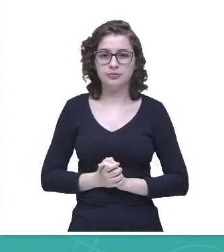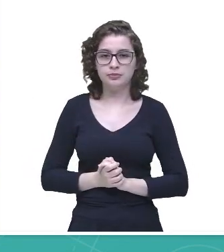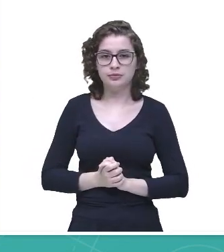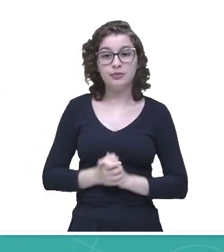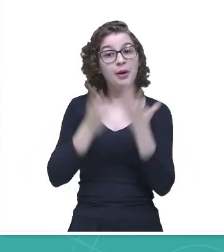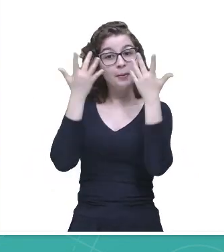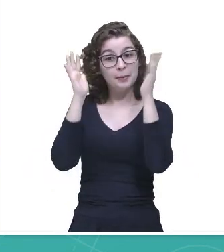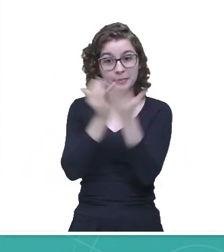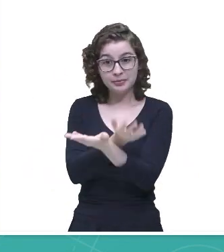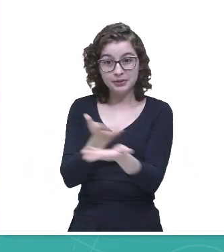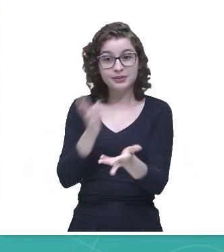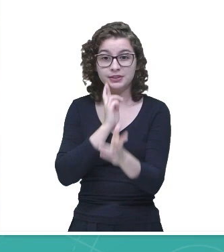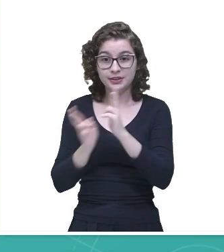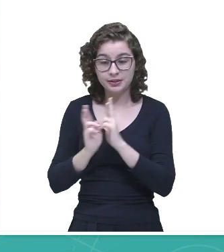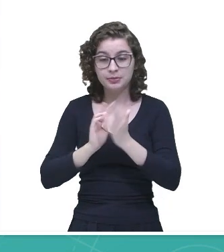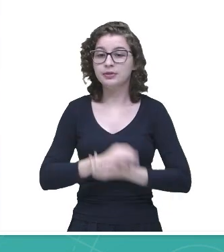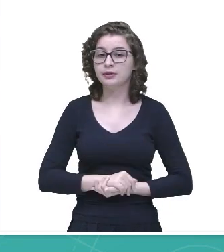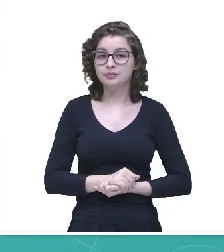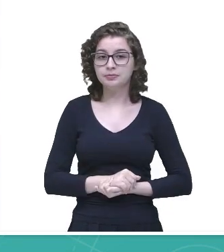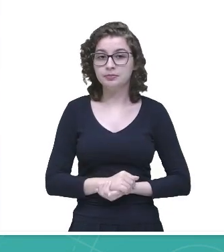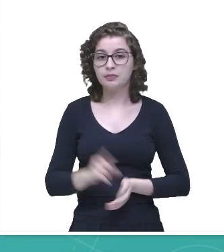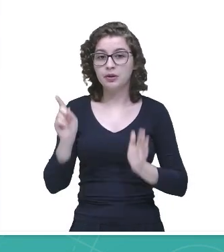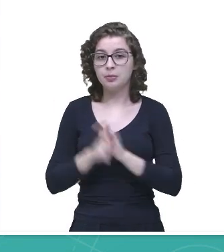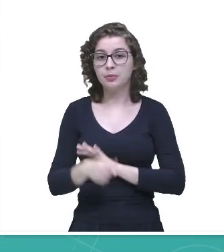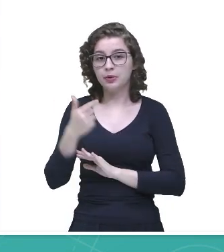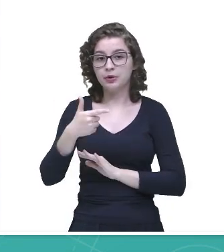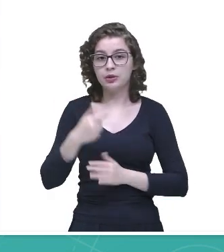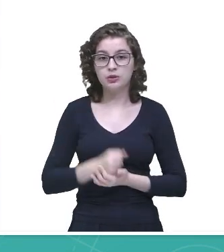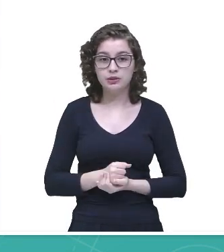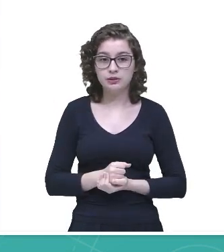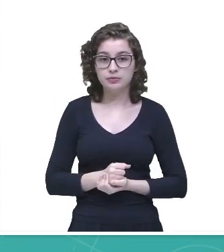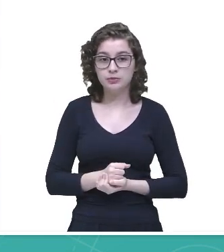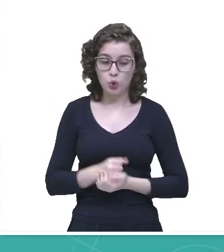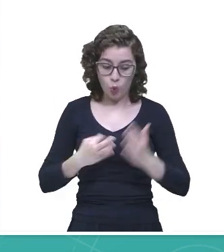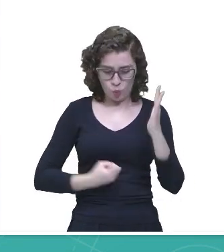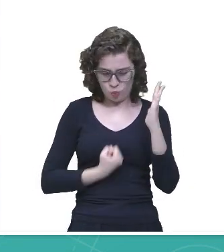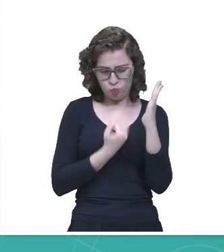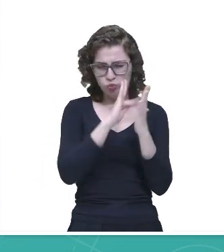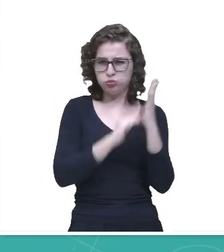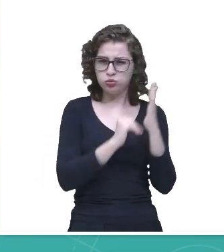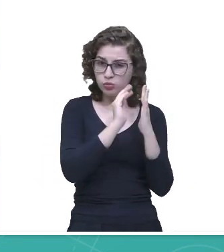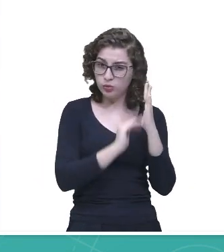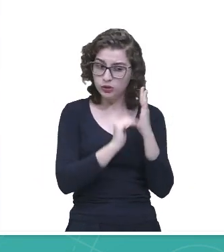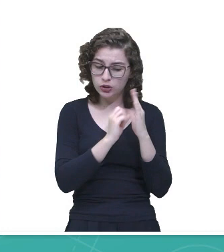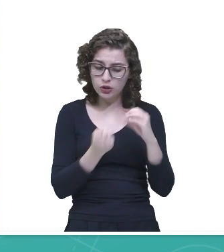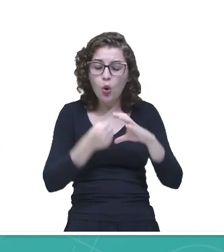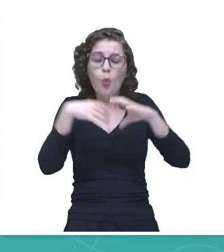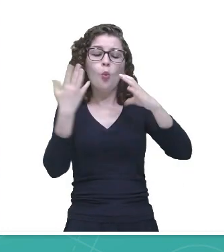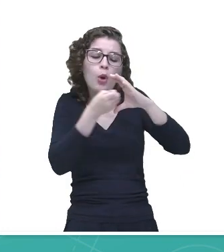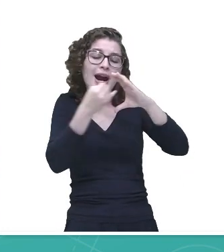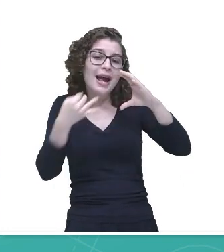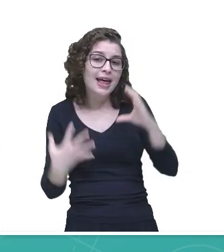aí, a segunda pede as características, né, de quê? Do expressionismo, desses dois movimentos. E quais